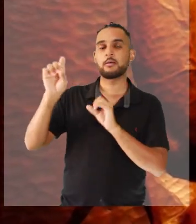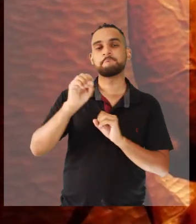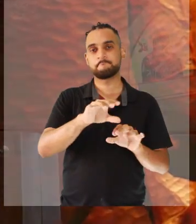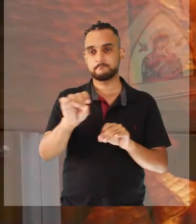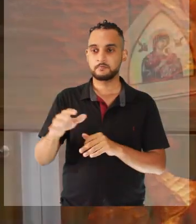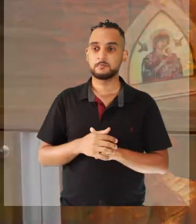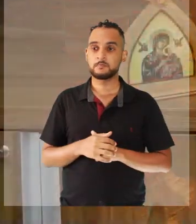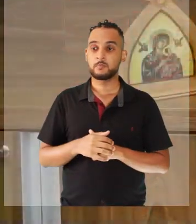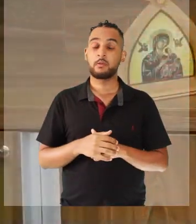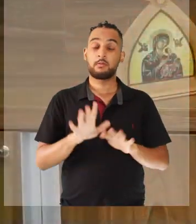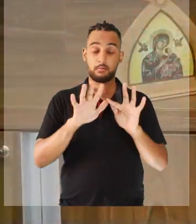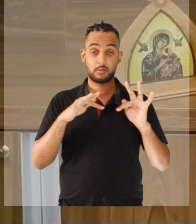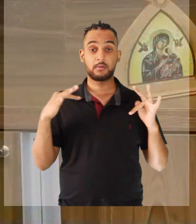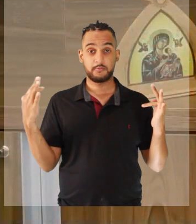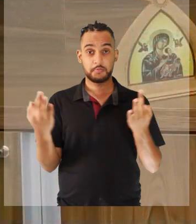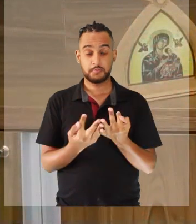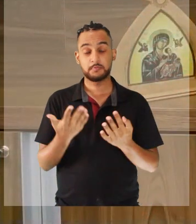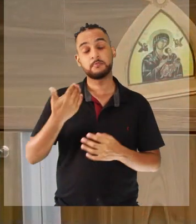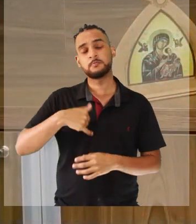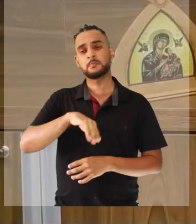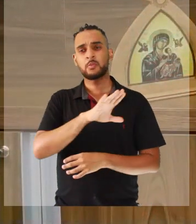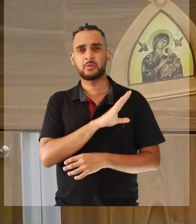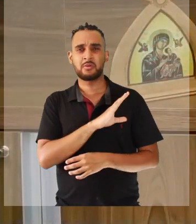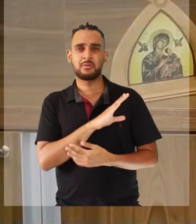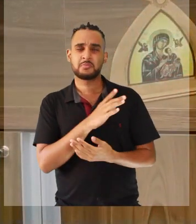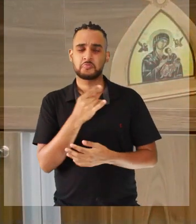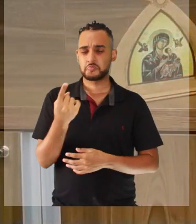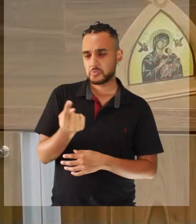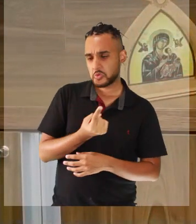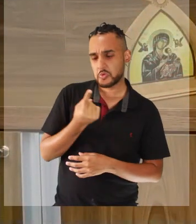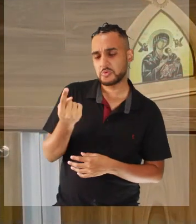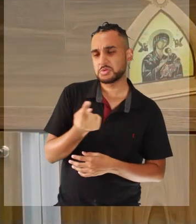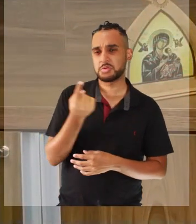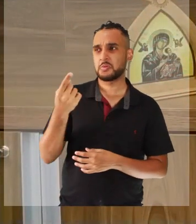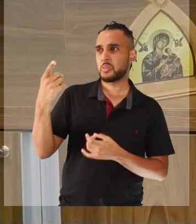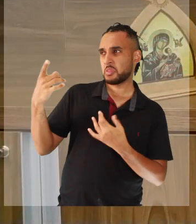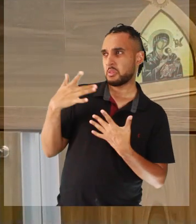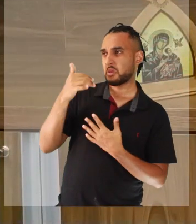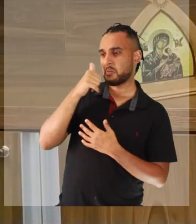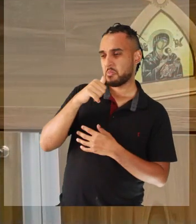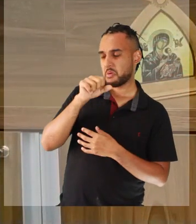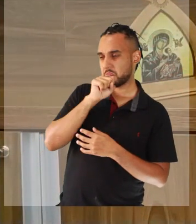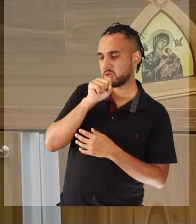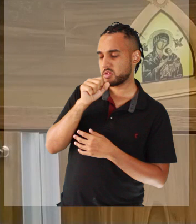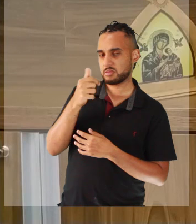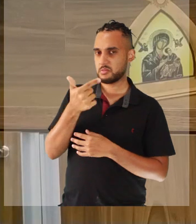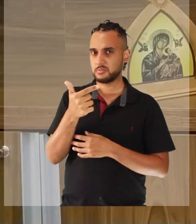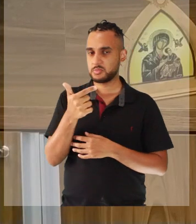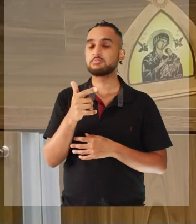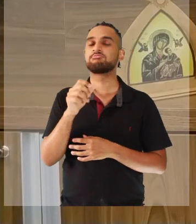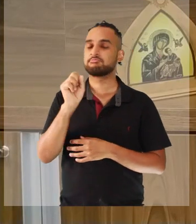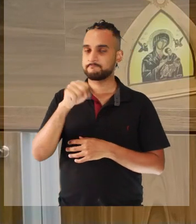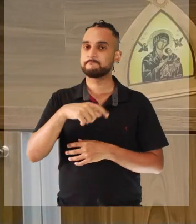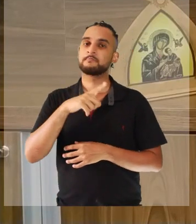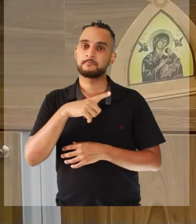quem era Jesus e quem era Deus Pai. E que nessa família nós não ficamos órfãos,